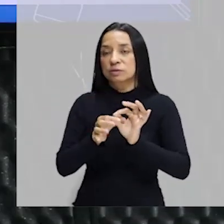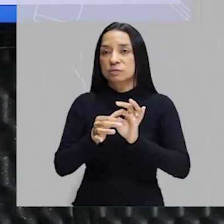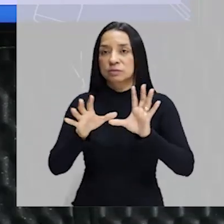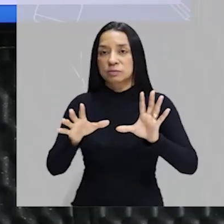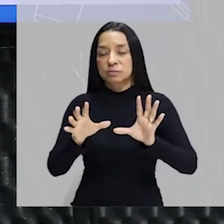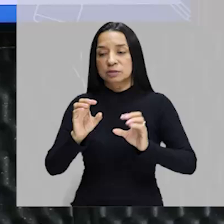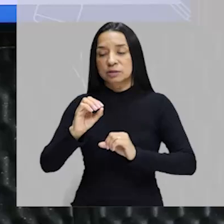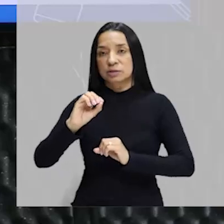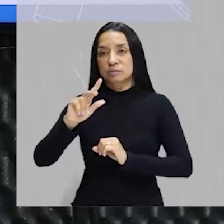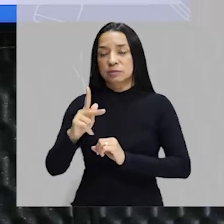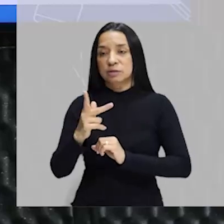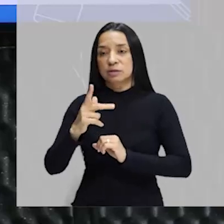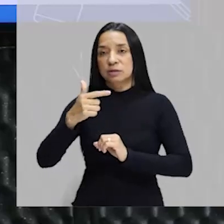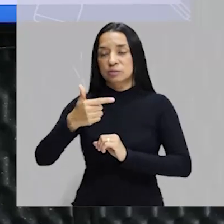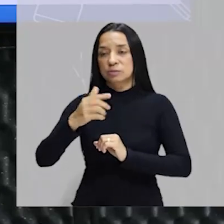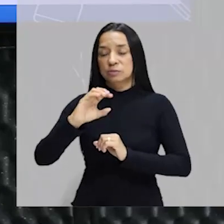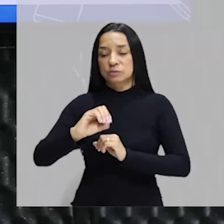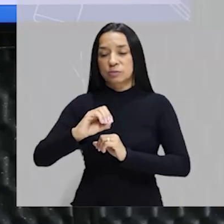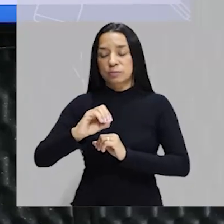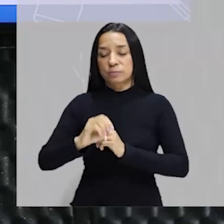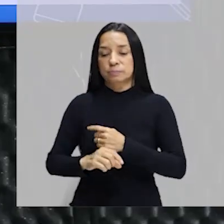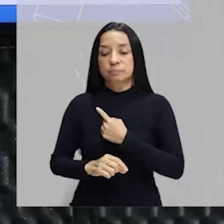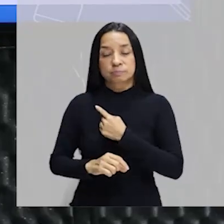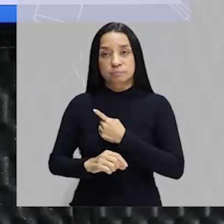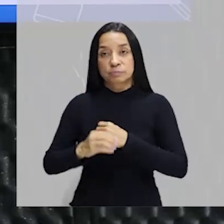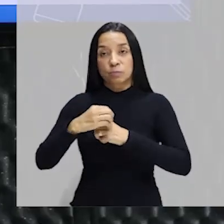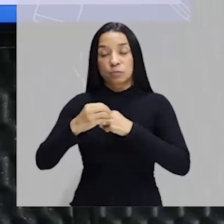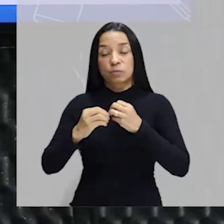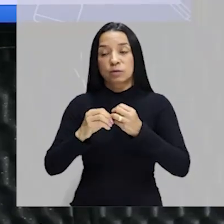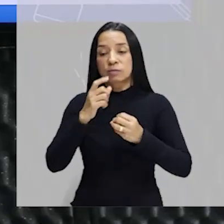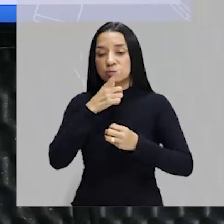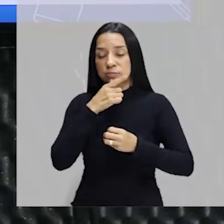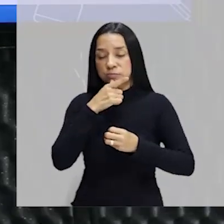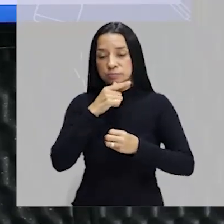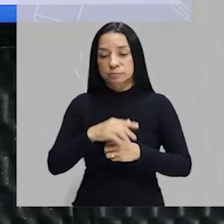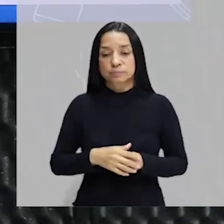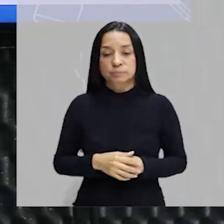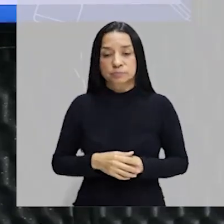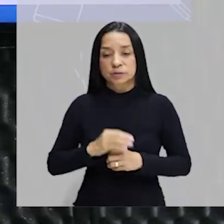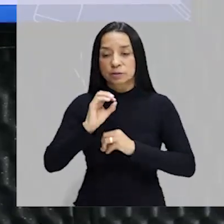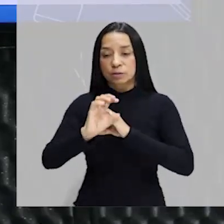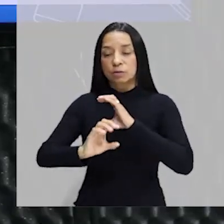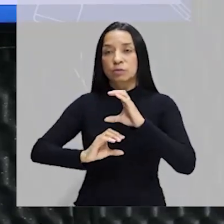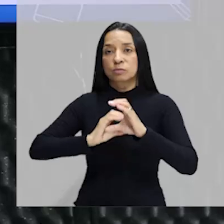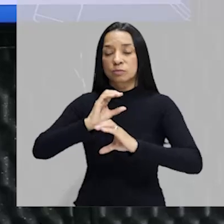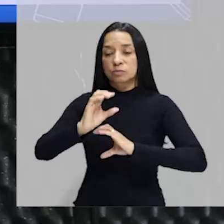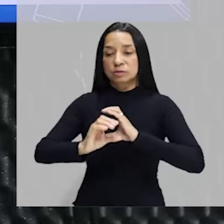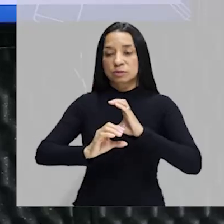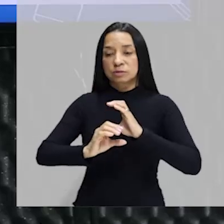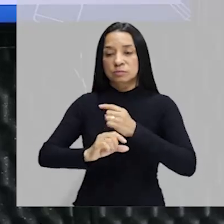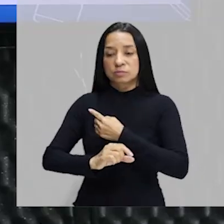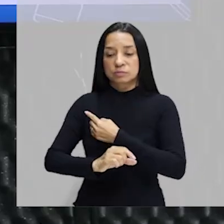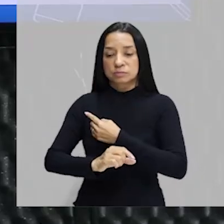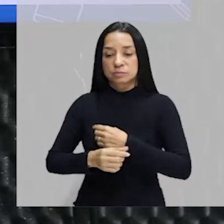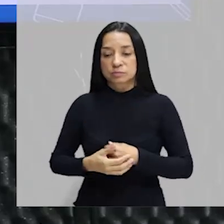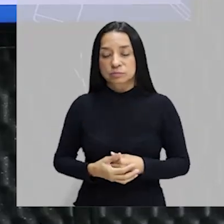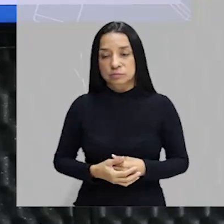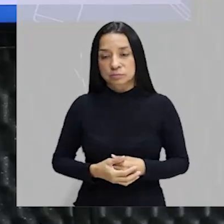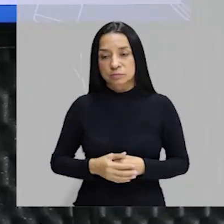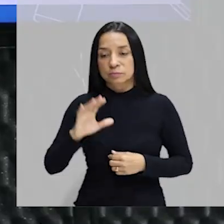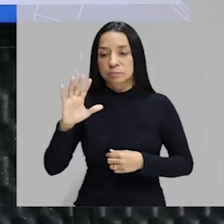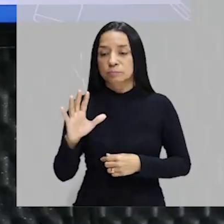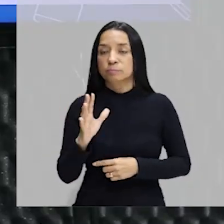de H2O, que é a molécula de água. Então, tanto o ciclo de Krebs quanto a cadeia respiratória,